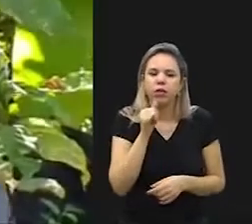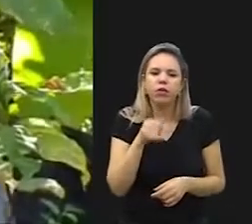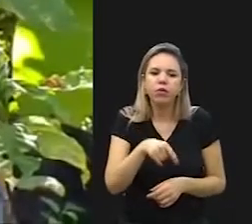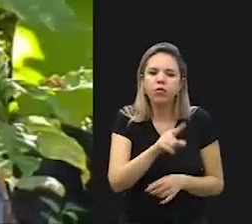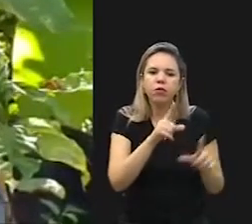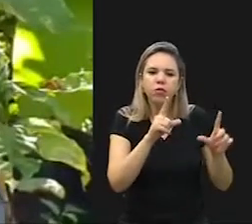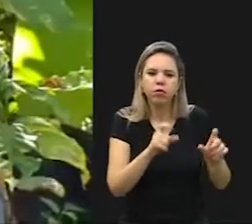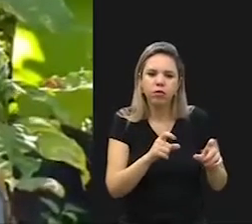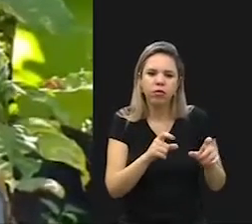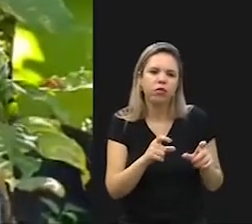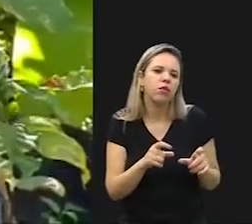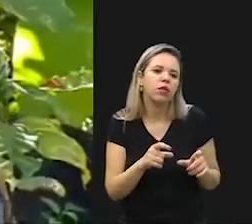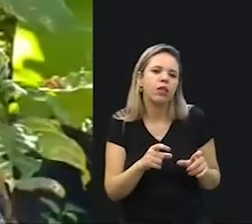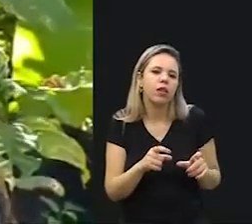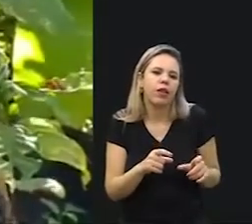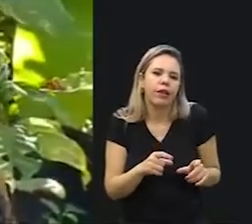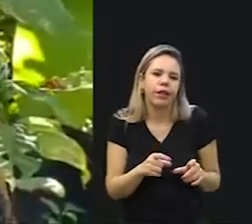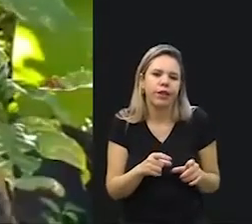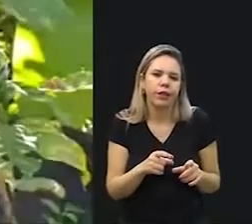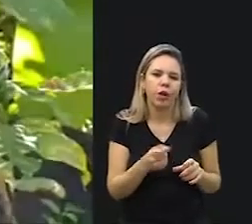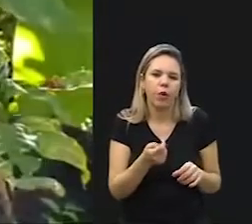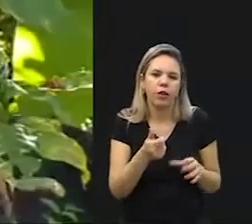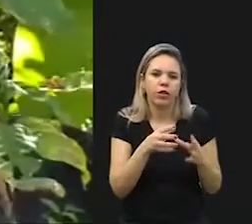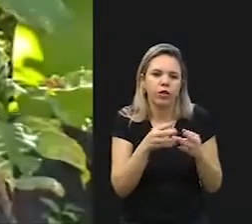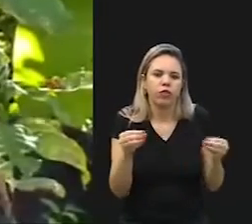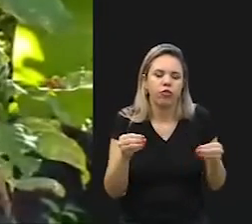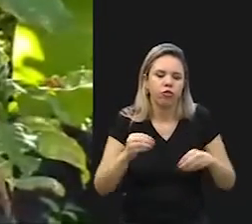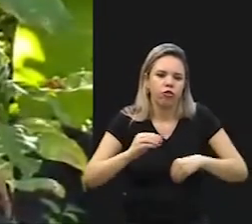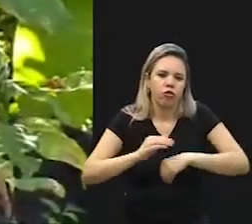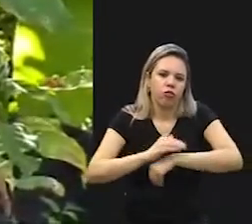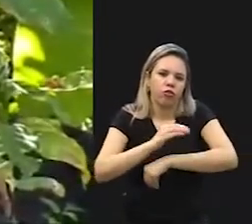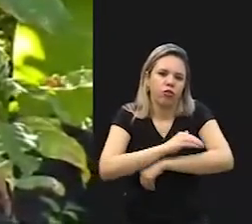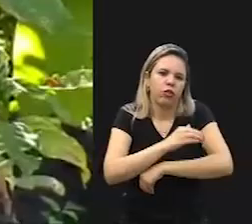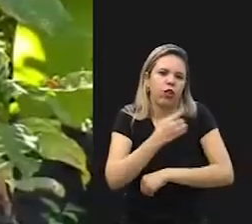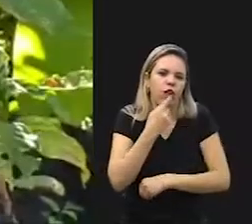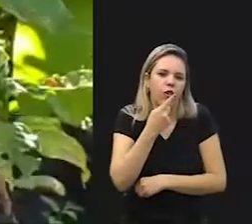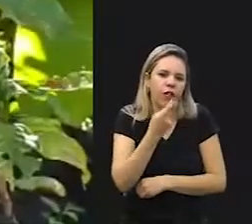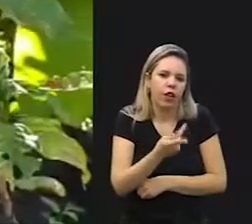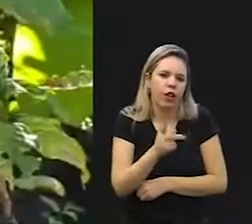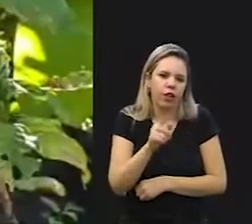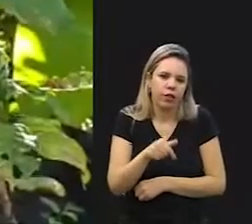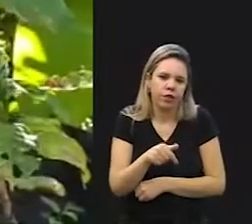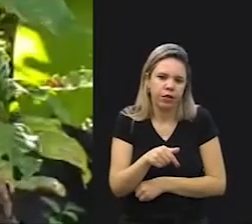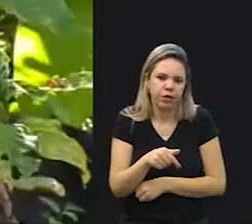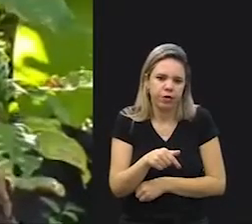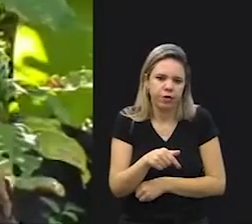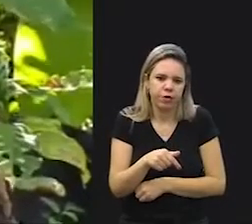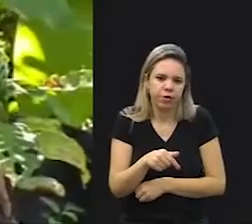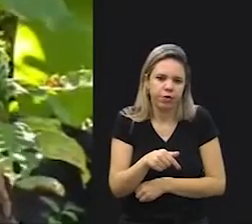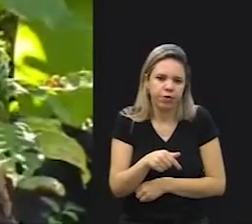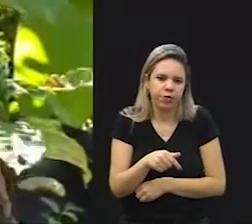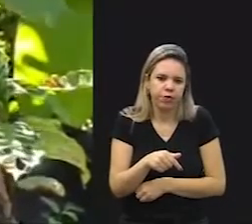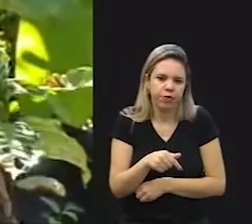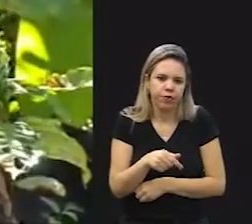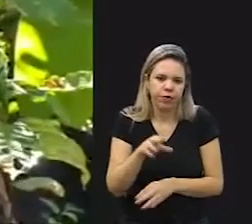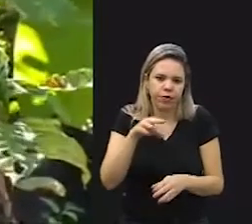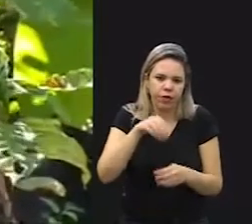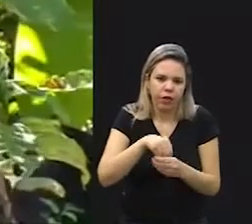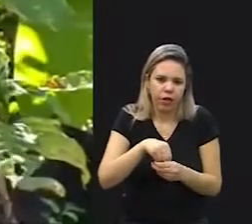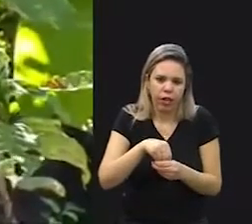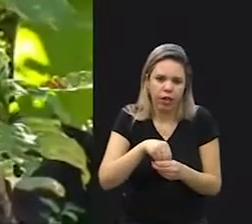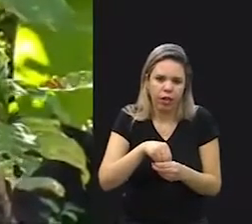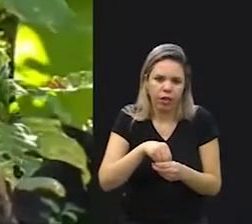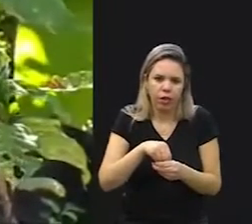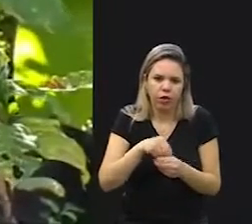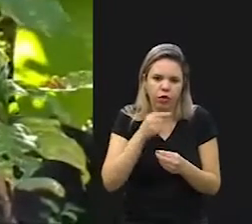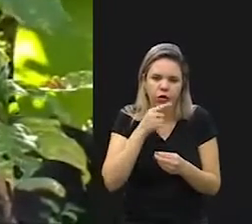eu fotografei uma das espécies mais ameaçadas de anfíbios que eu comentei, essa espécie ela é endêmica daquela ilha, ela só